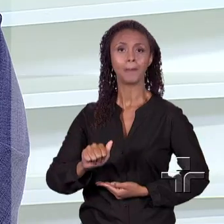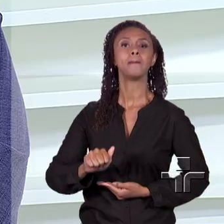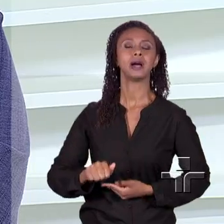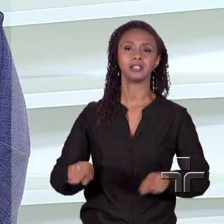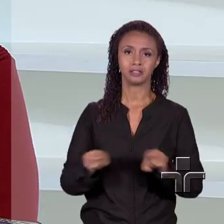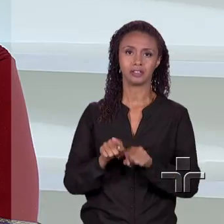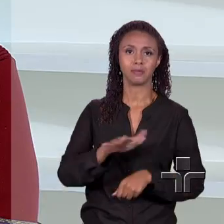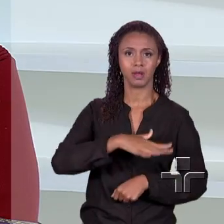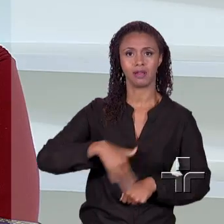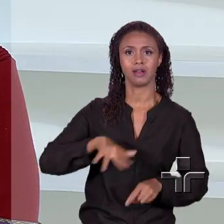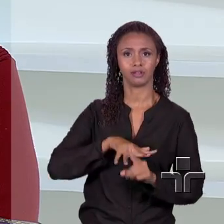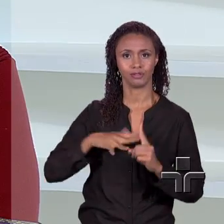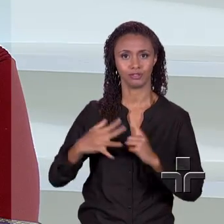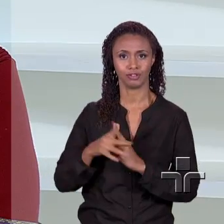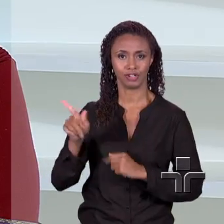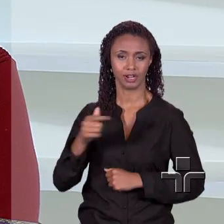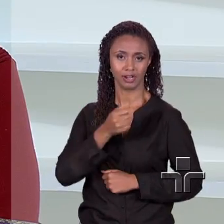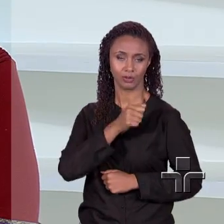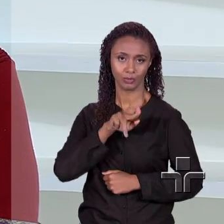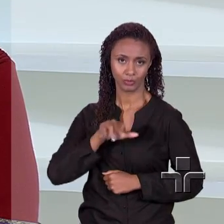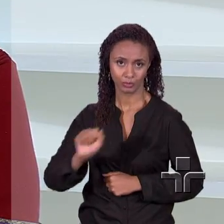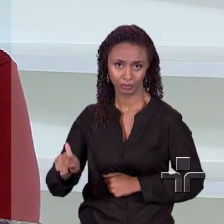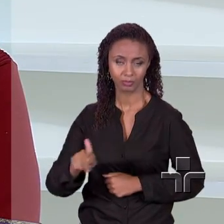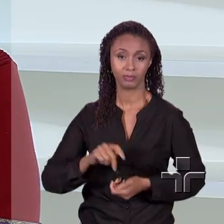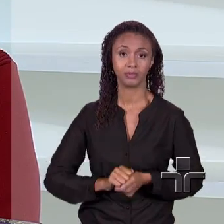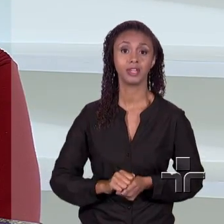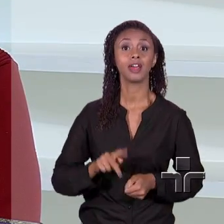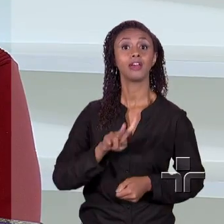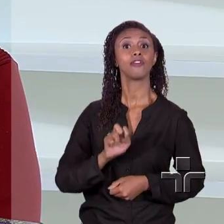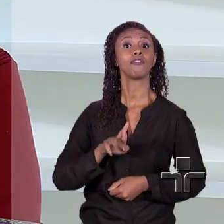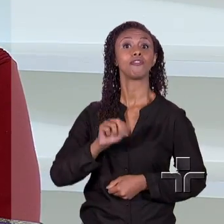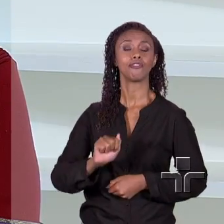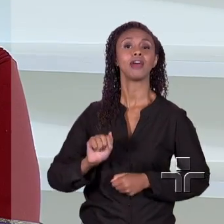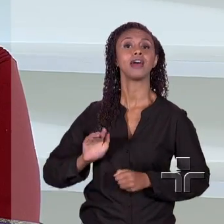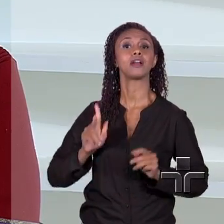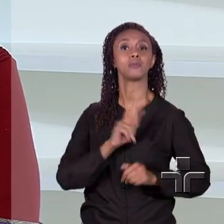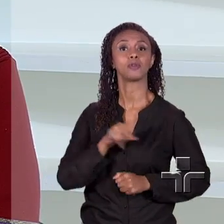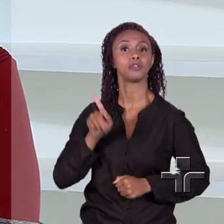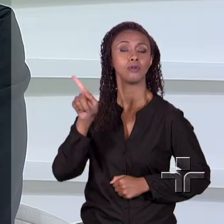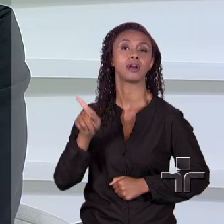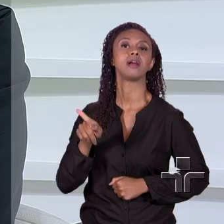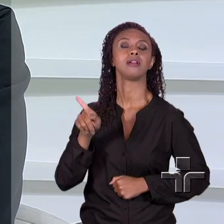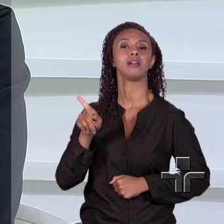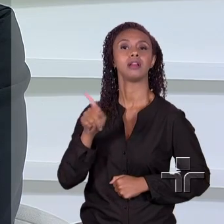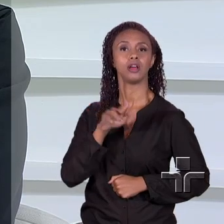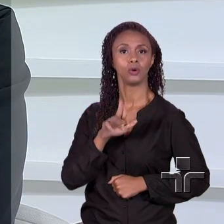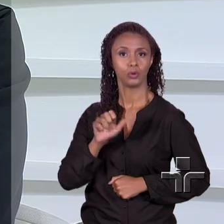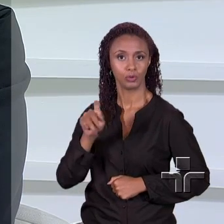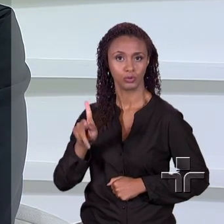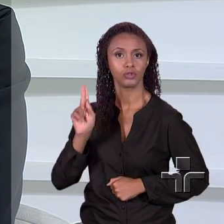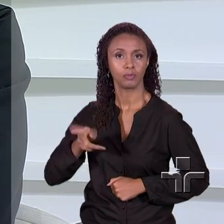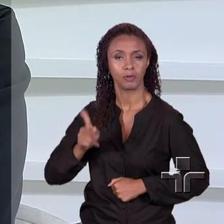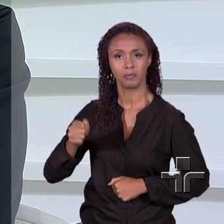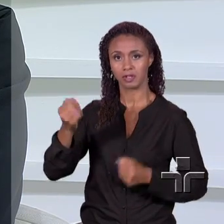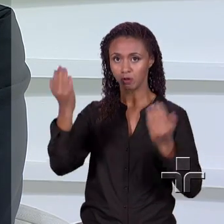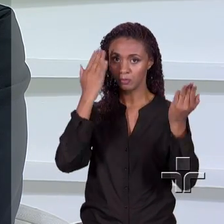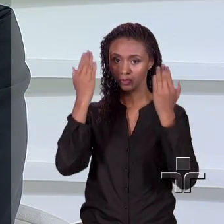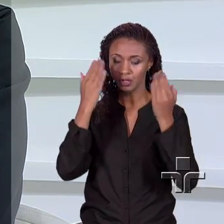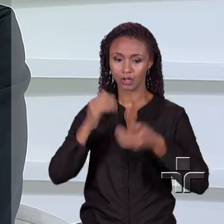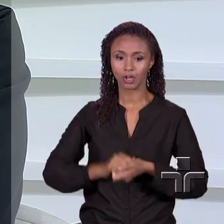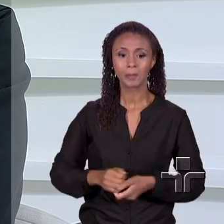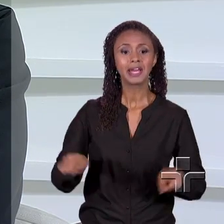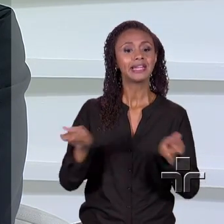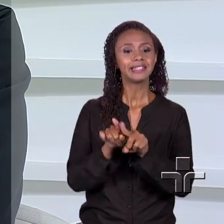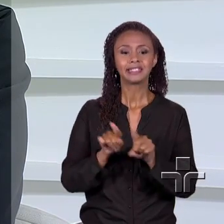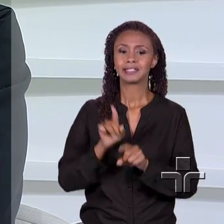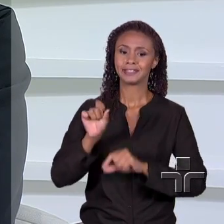USP. Vera Paiva, professora titular da USP na área de Psicologia. E Roldão Arruda, jornalista e